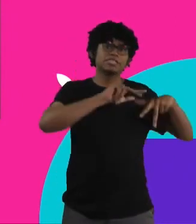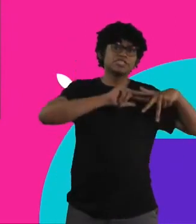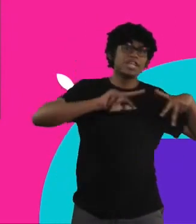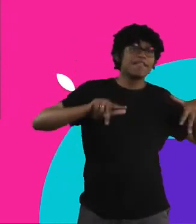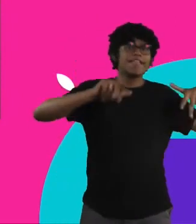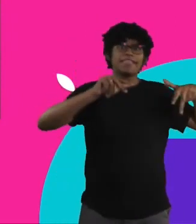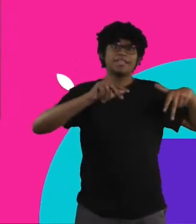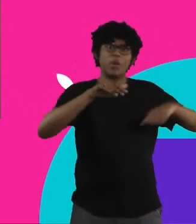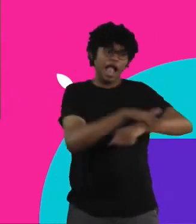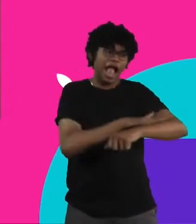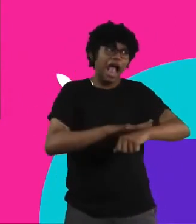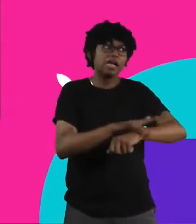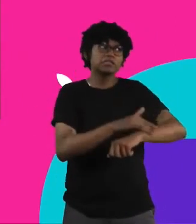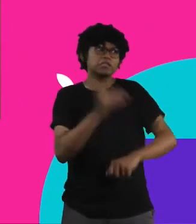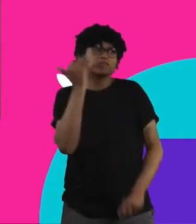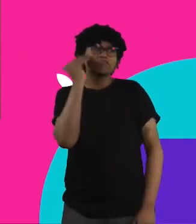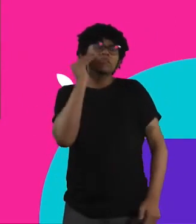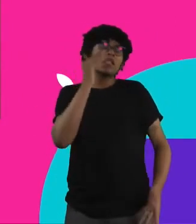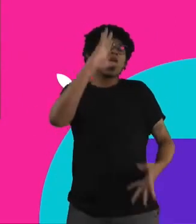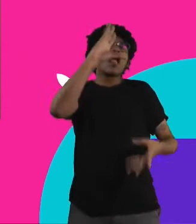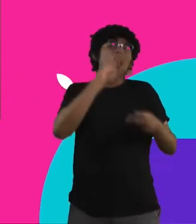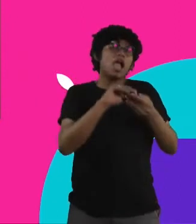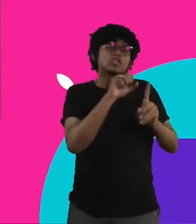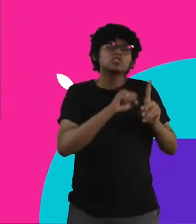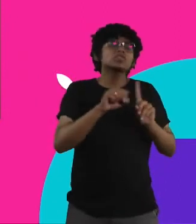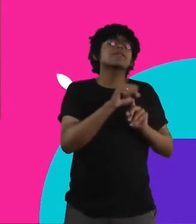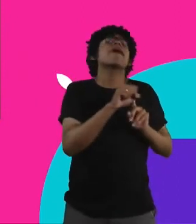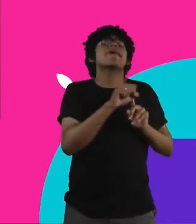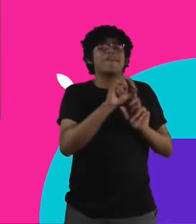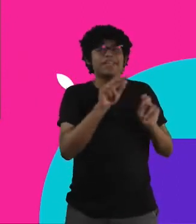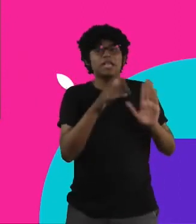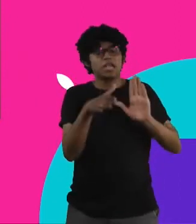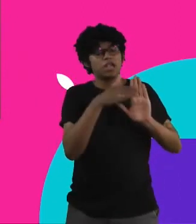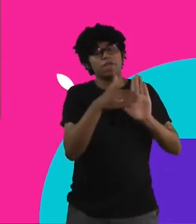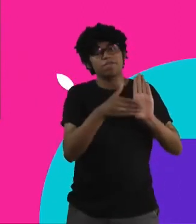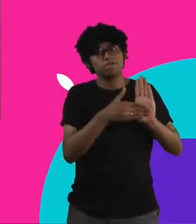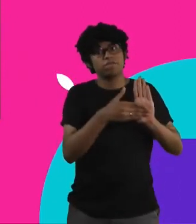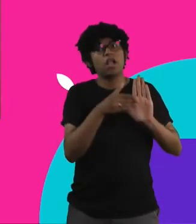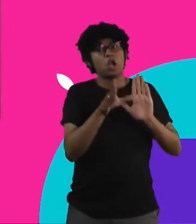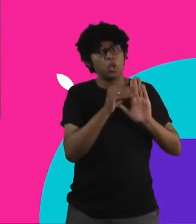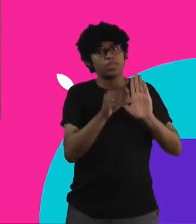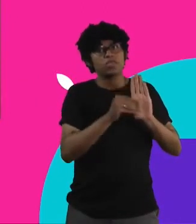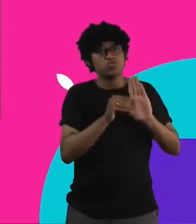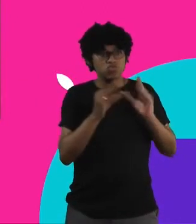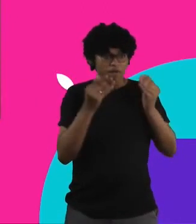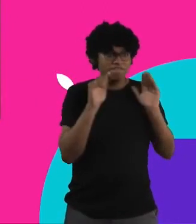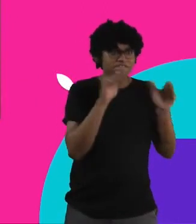de raça, social, para trazer esse conteúdo de uma maneira de fato